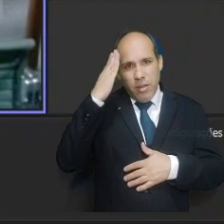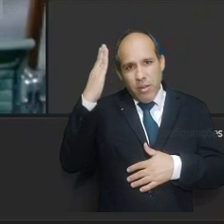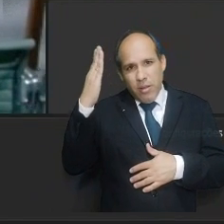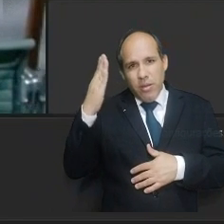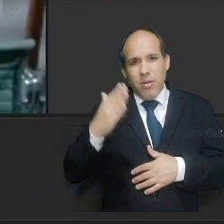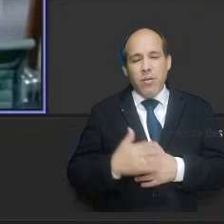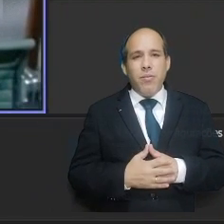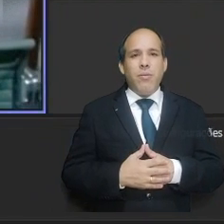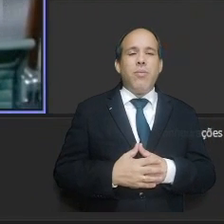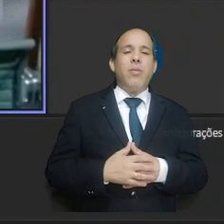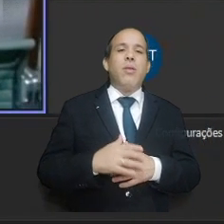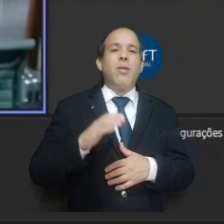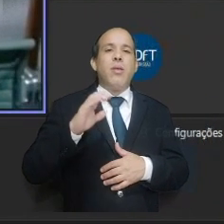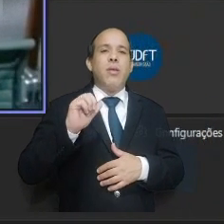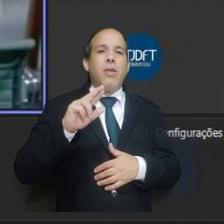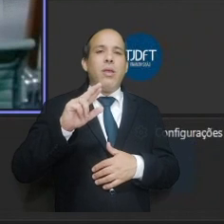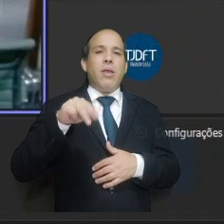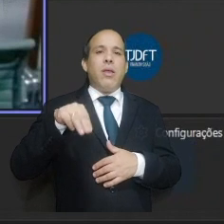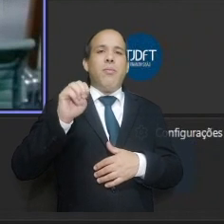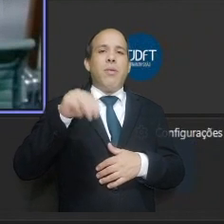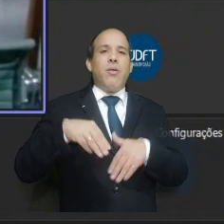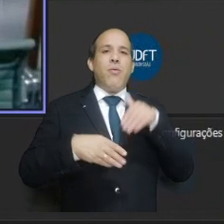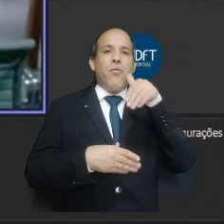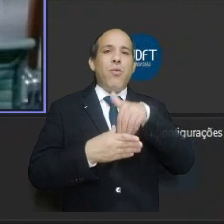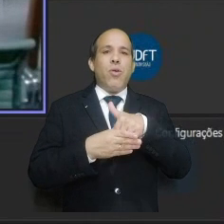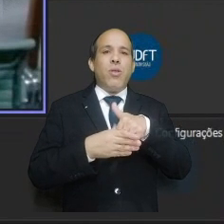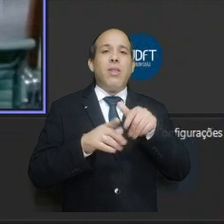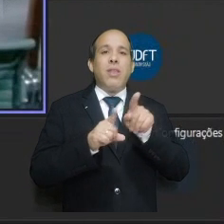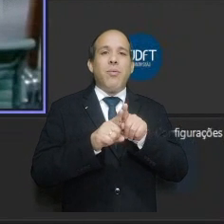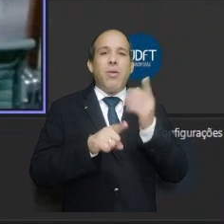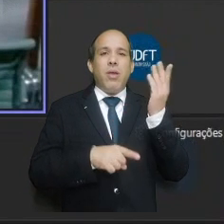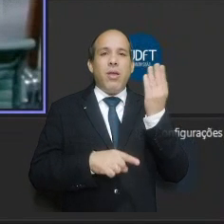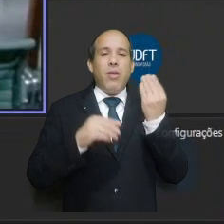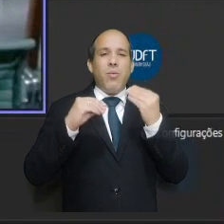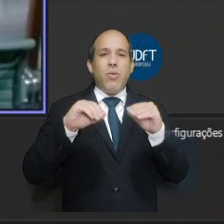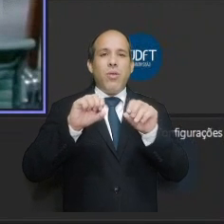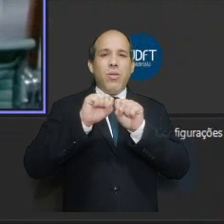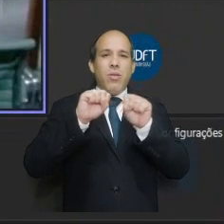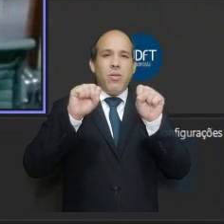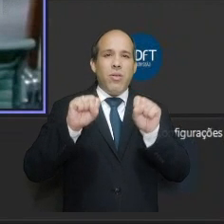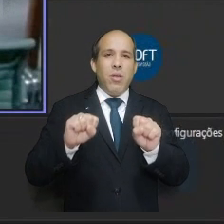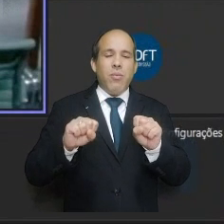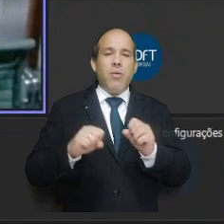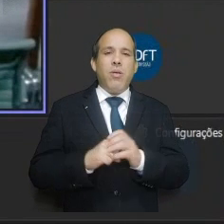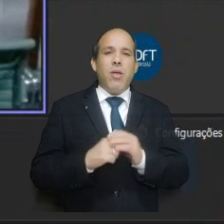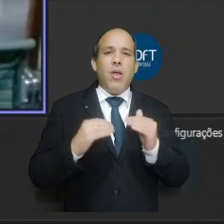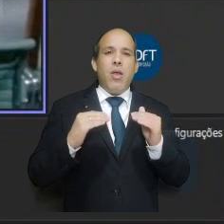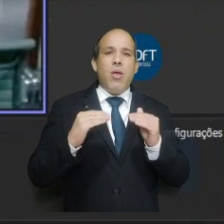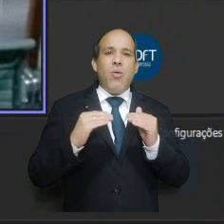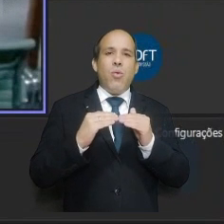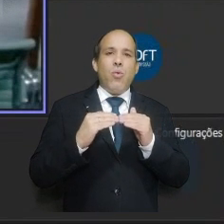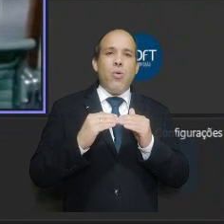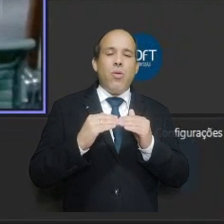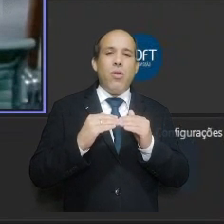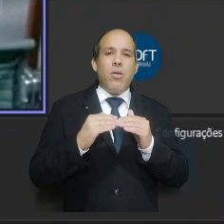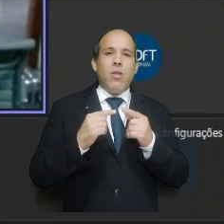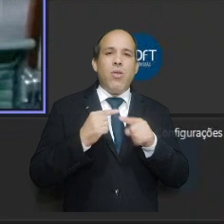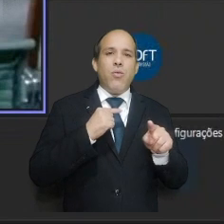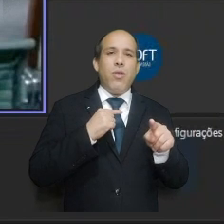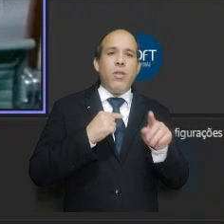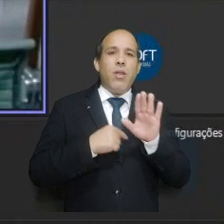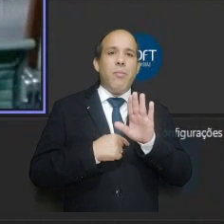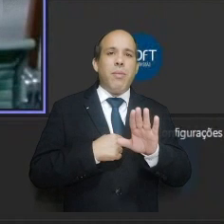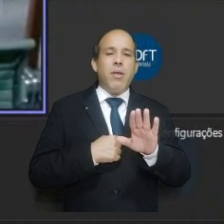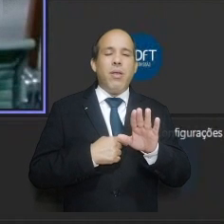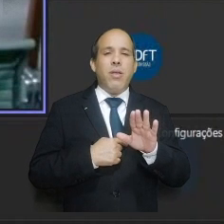Excelência. Agradeço Vossa Excelência. Desembargadora Carmen, como vota? Senhor presidente, inicialmente eu havia registrado o voto no sistema,